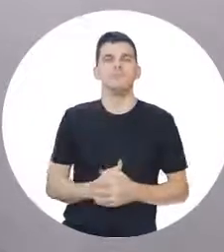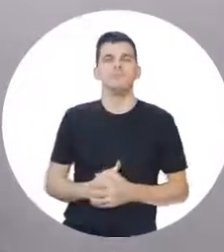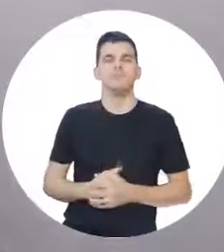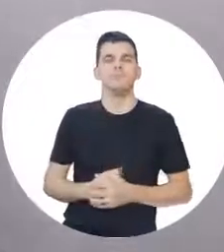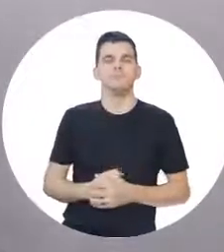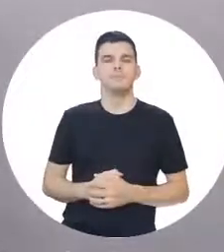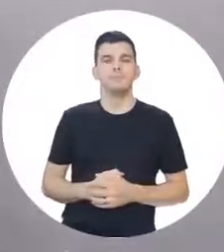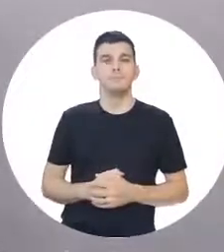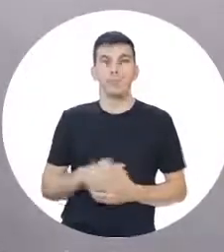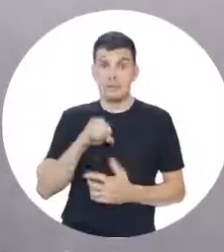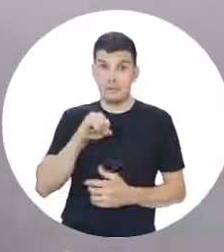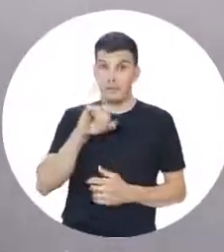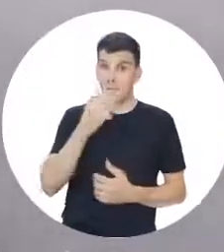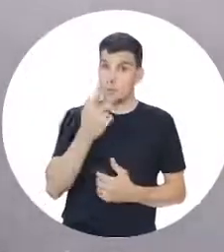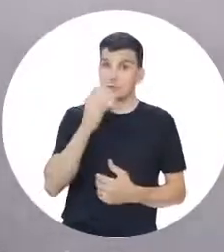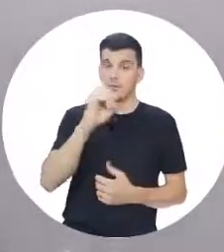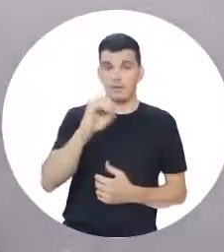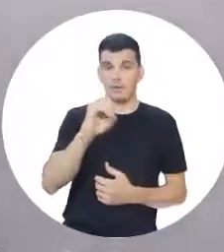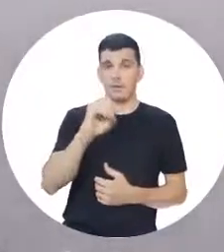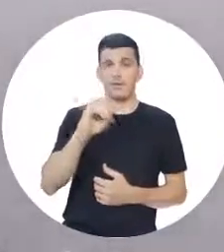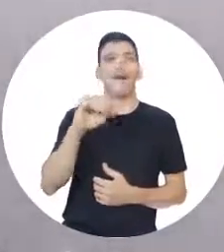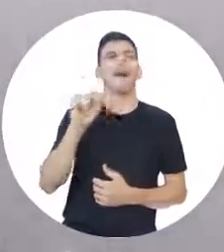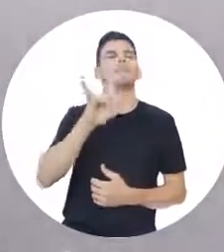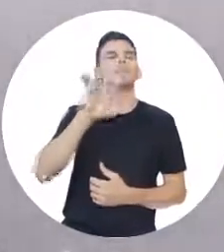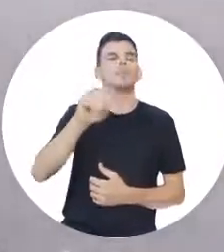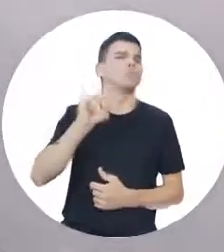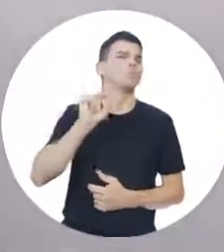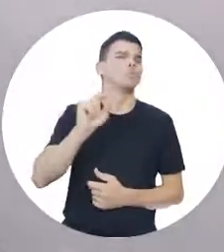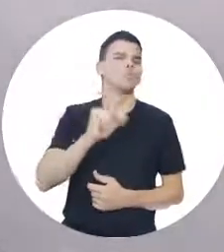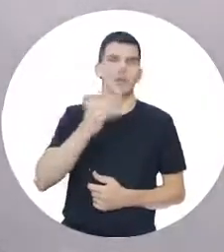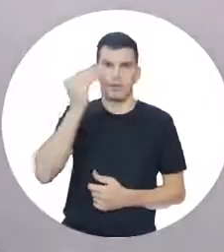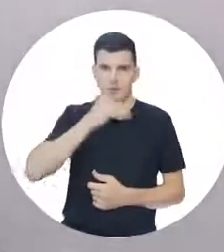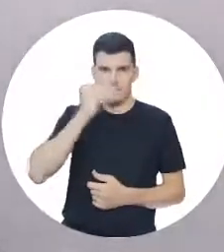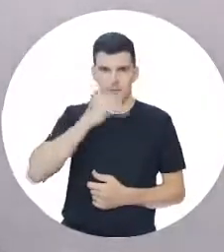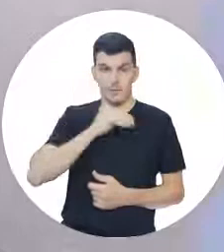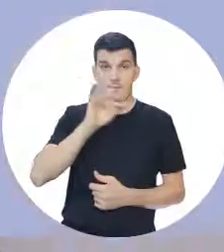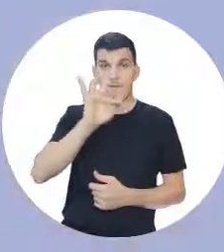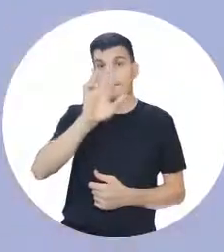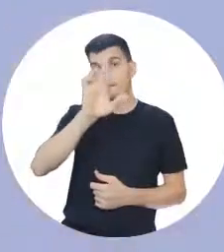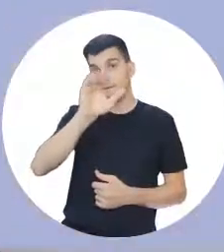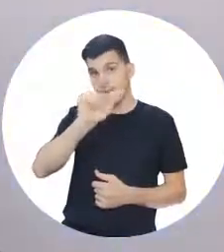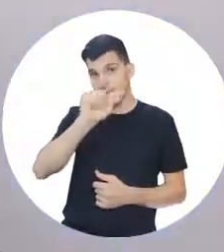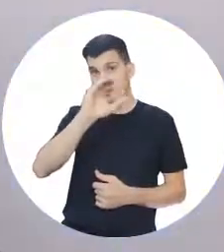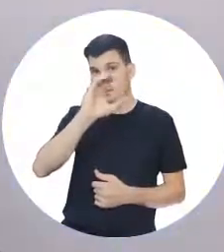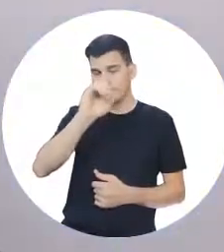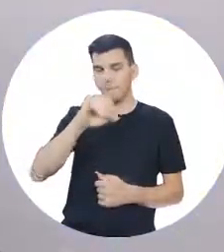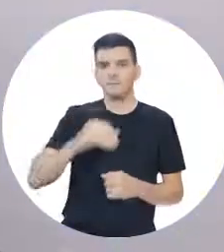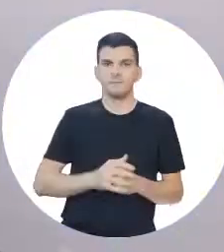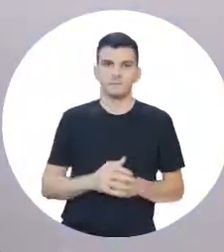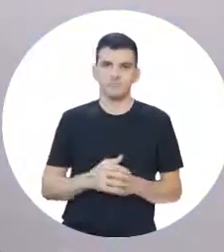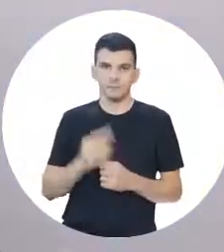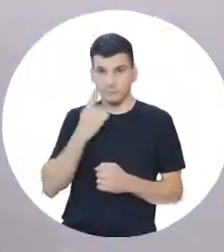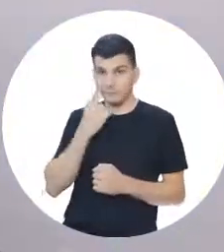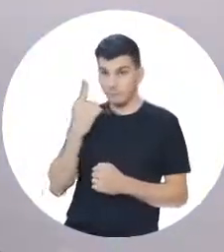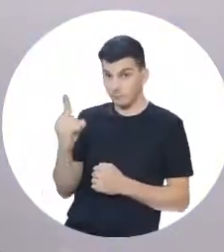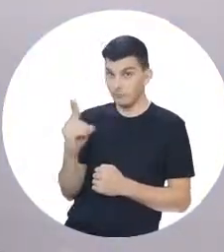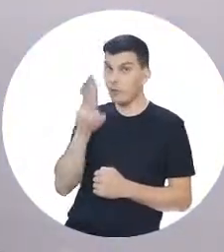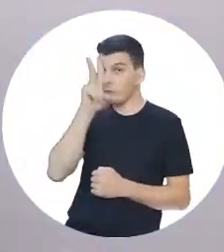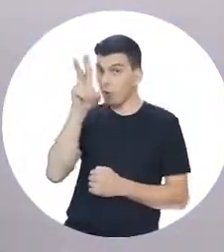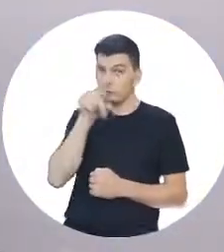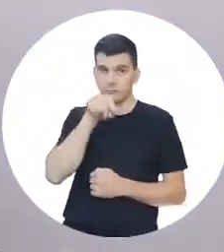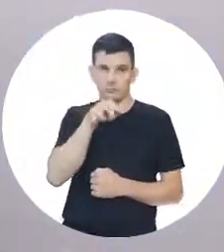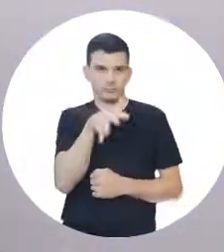zero. Se for igual a zero, o ácido ele é? Tá. Então, esse ácido é forte,